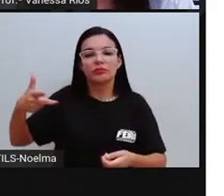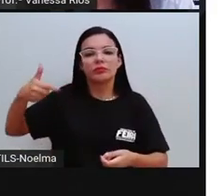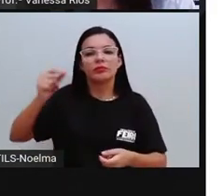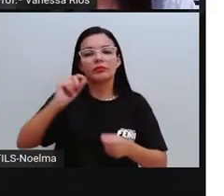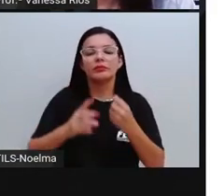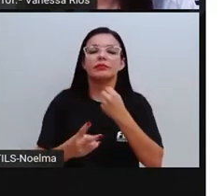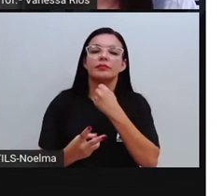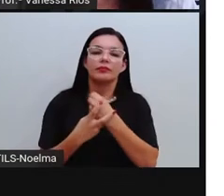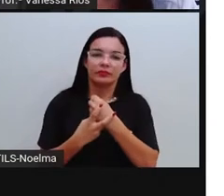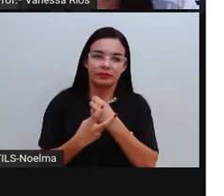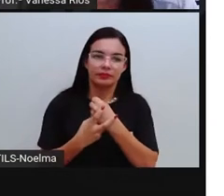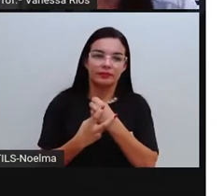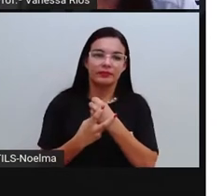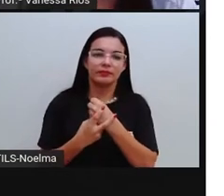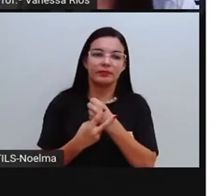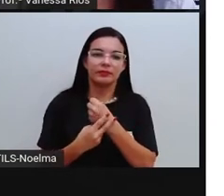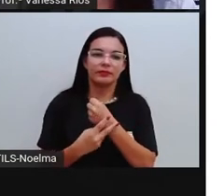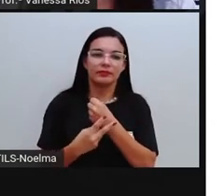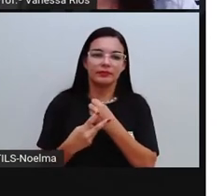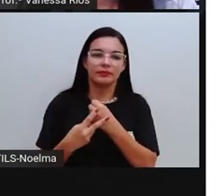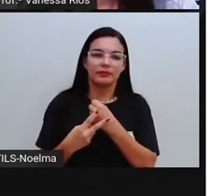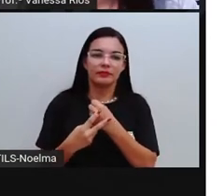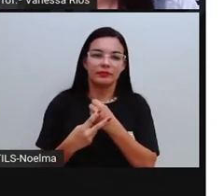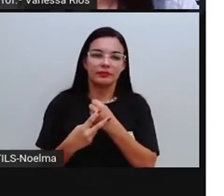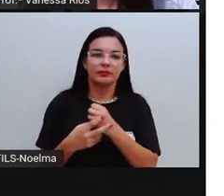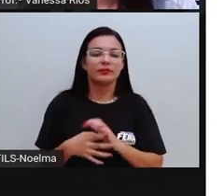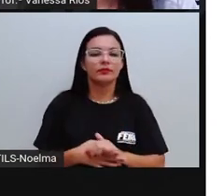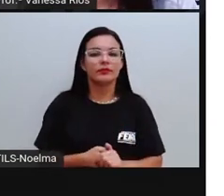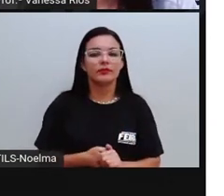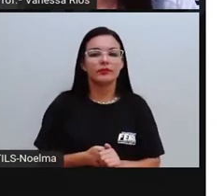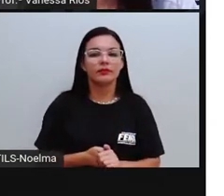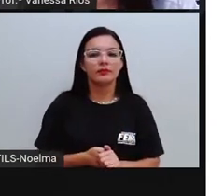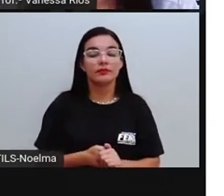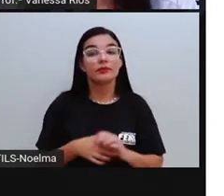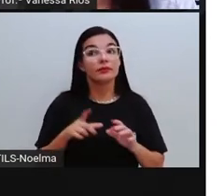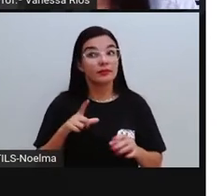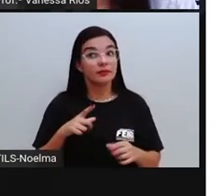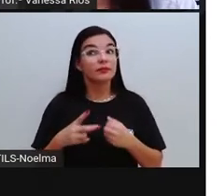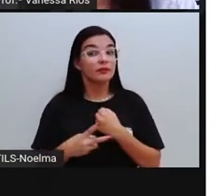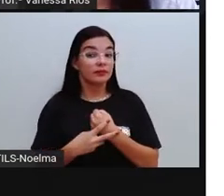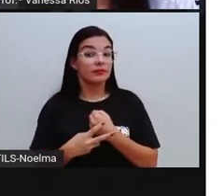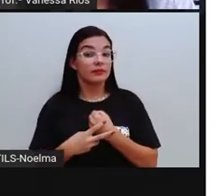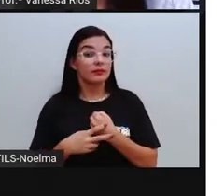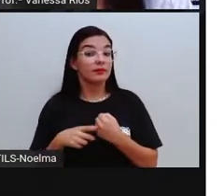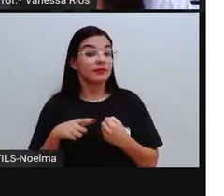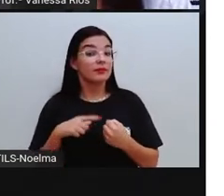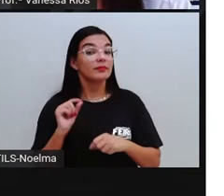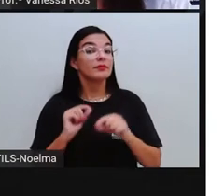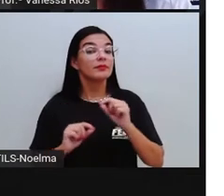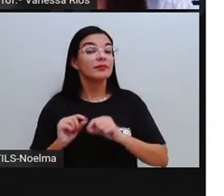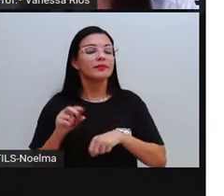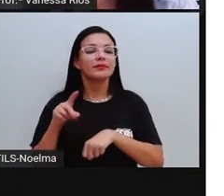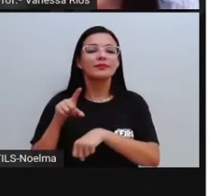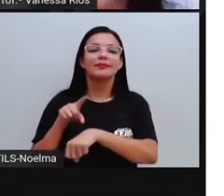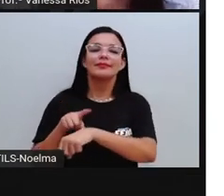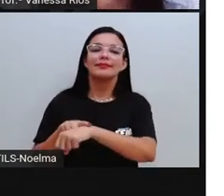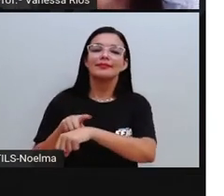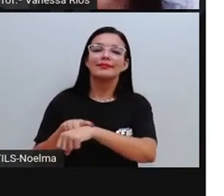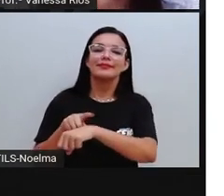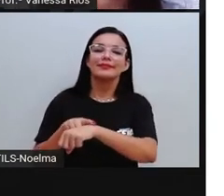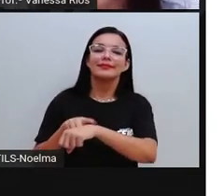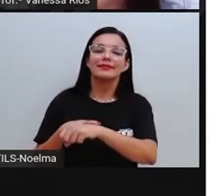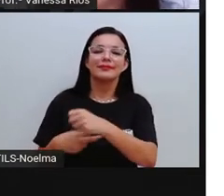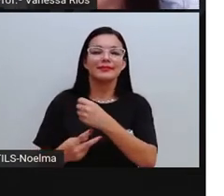classificadas como verbo. E aí os verbos, eles possuem tempos verbais, porque